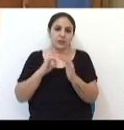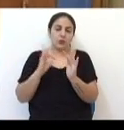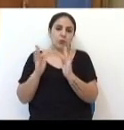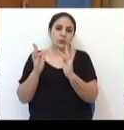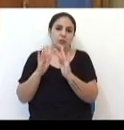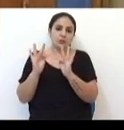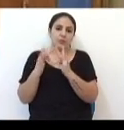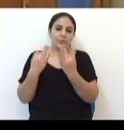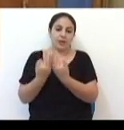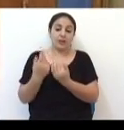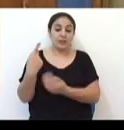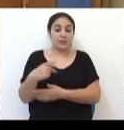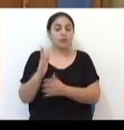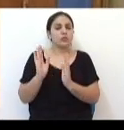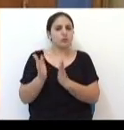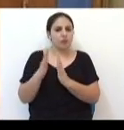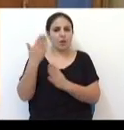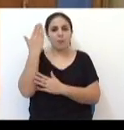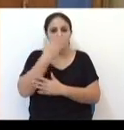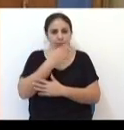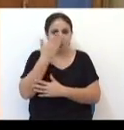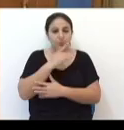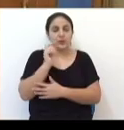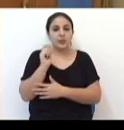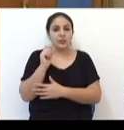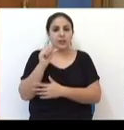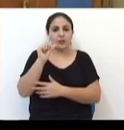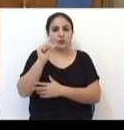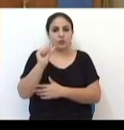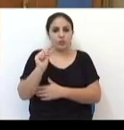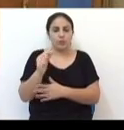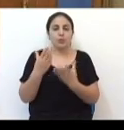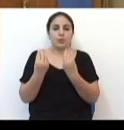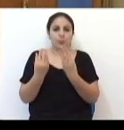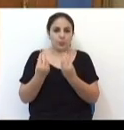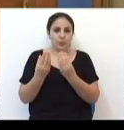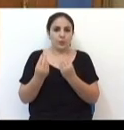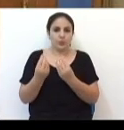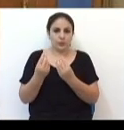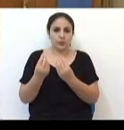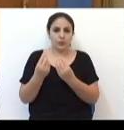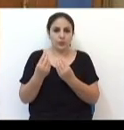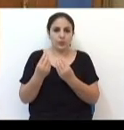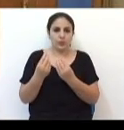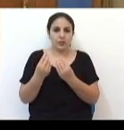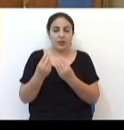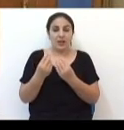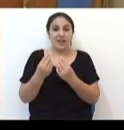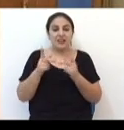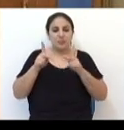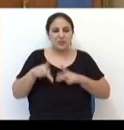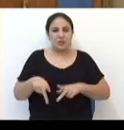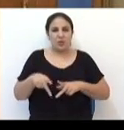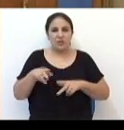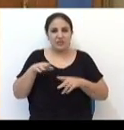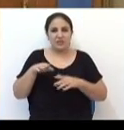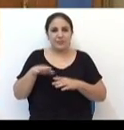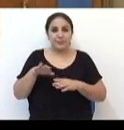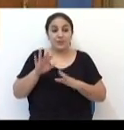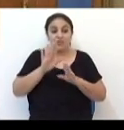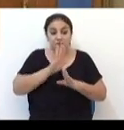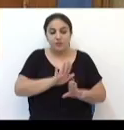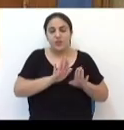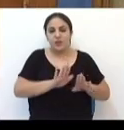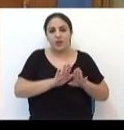tendo convívio familiar. Isto já está comprovado que diminui em muito as internações definitivas, ou seja,